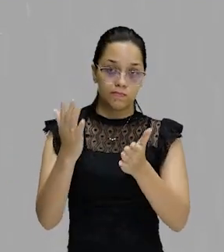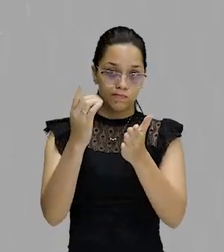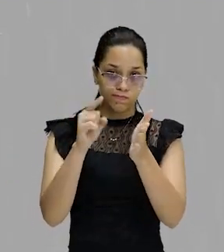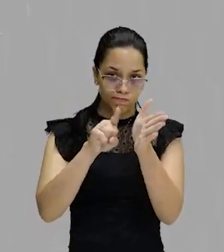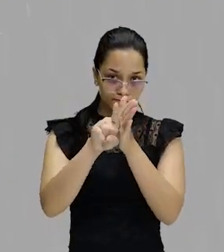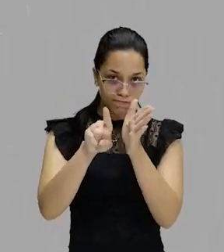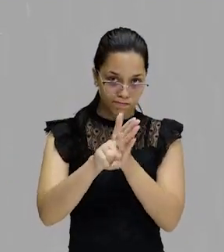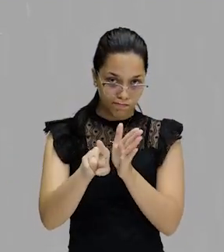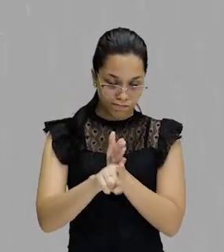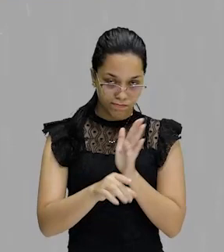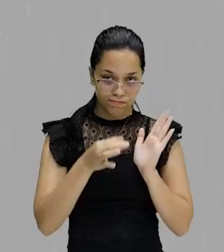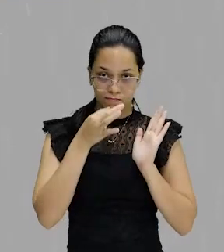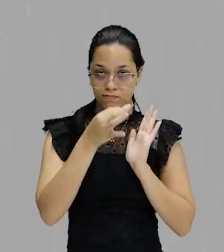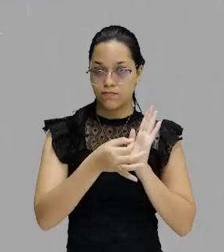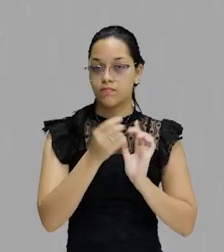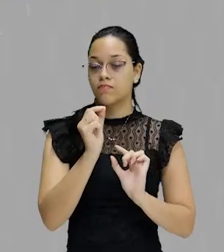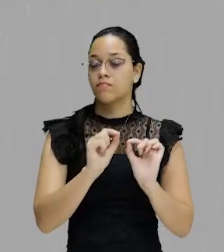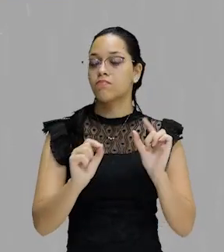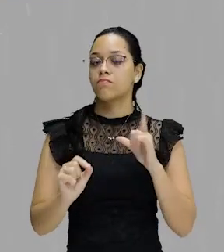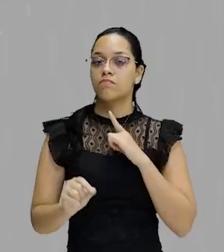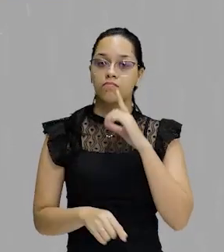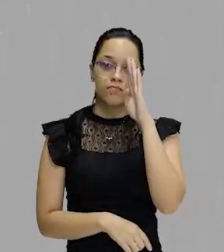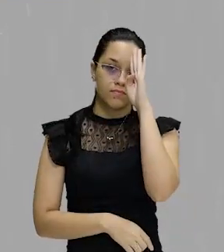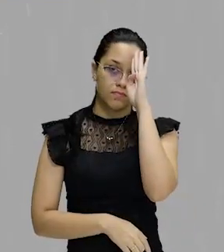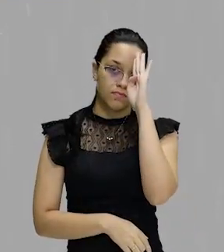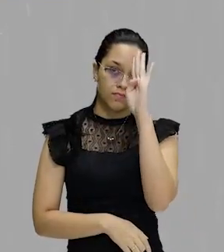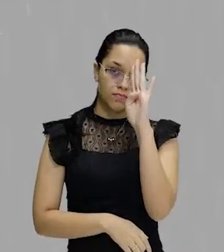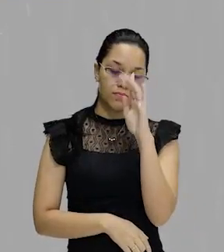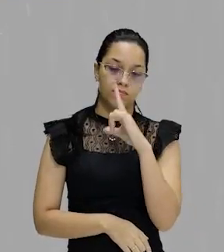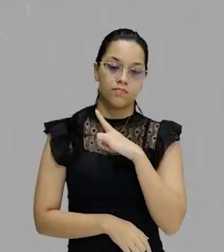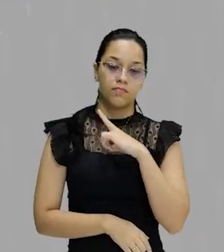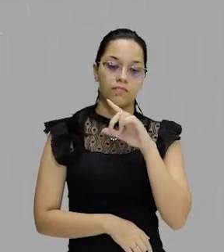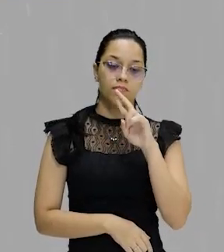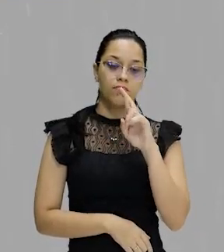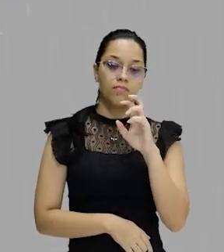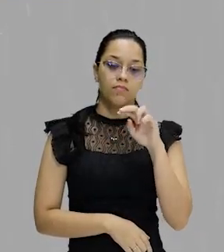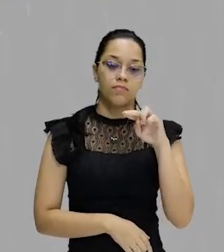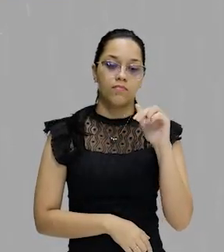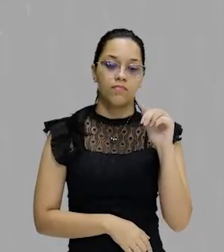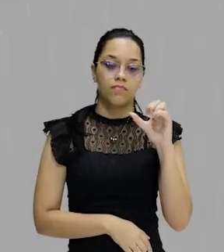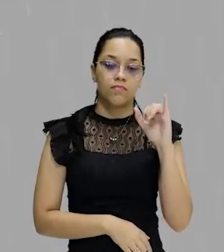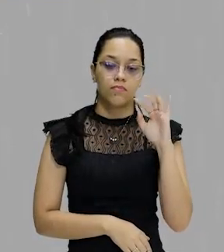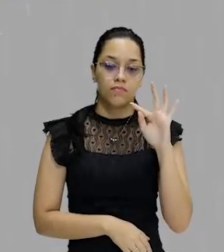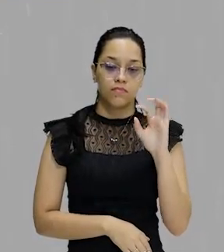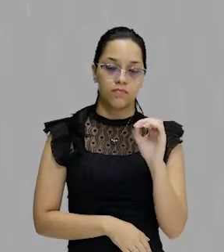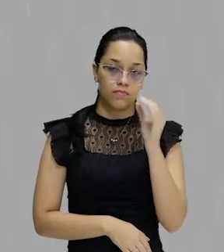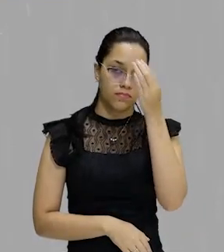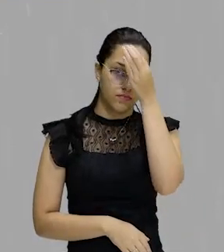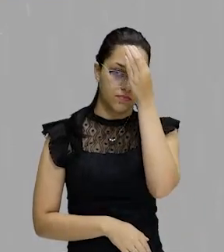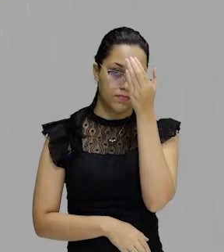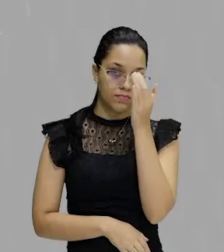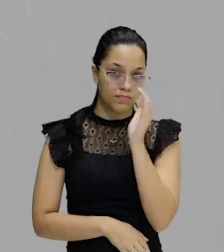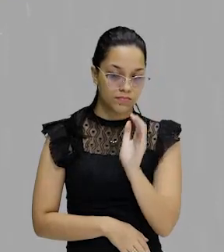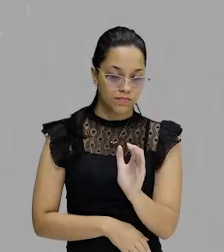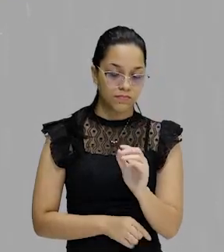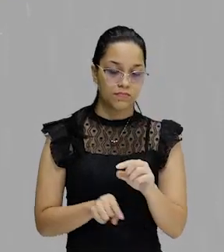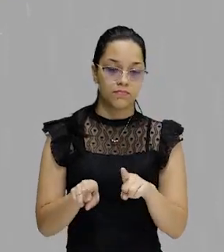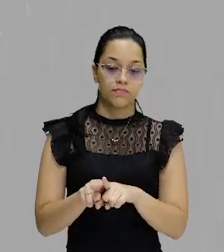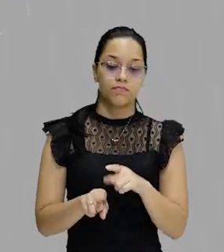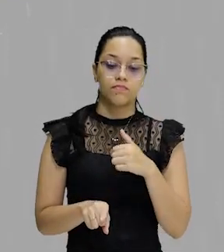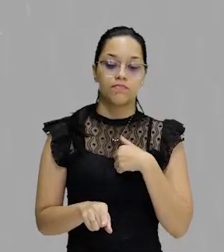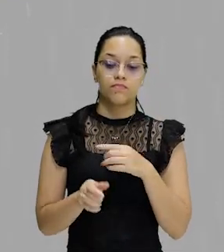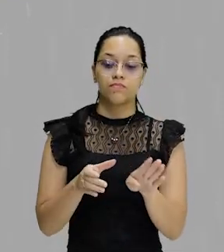exercícios comentados sobre as principais faces do renascimento cultural. Tá? E eu